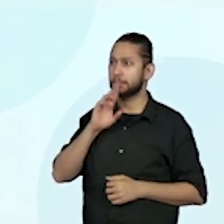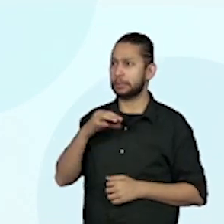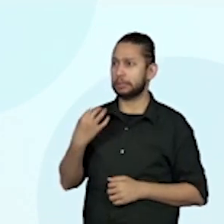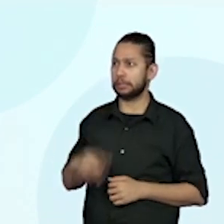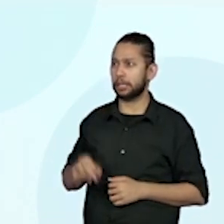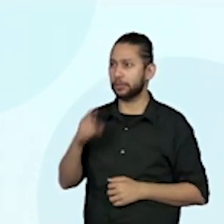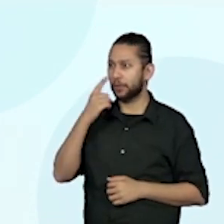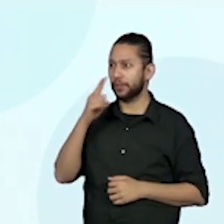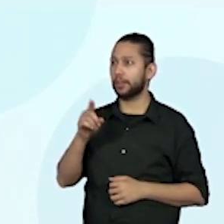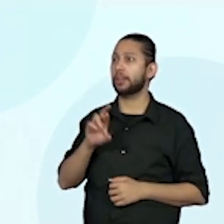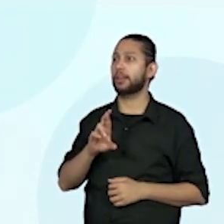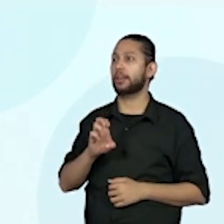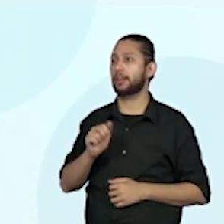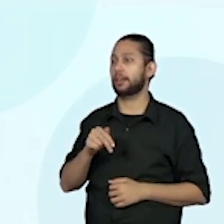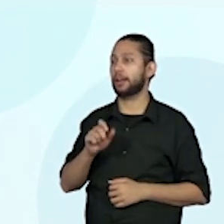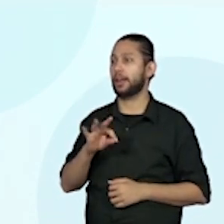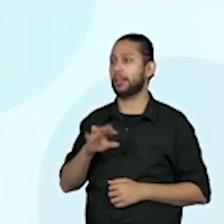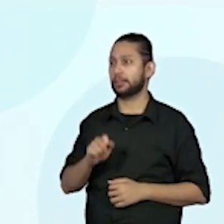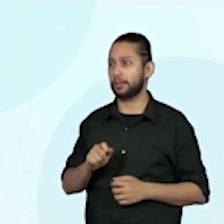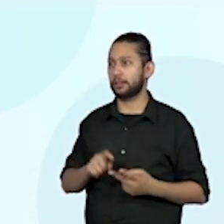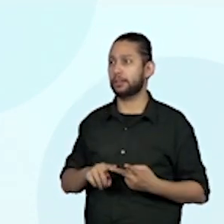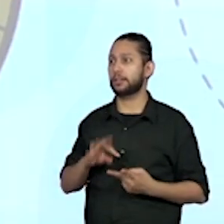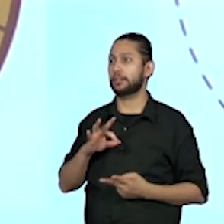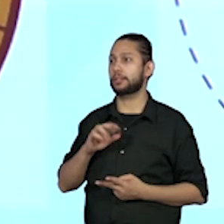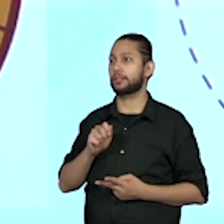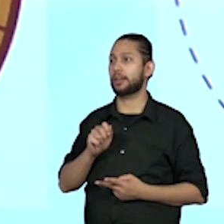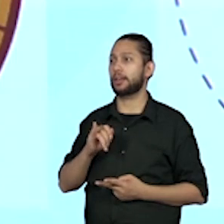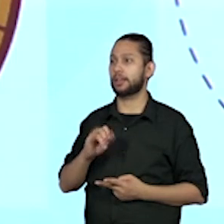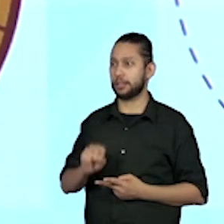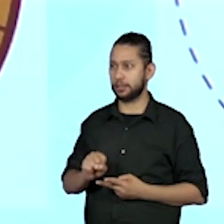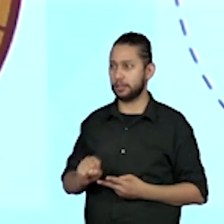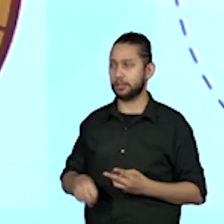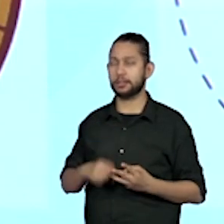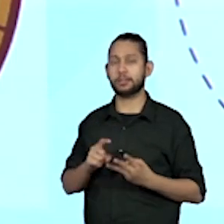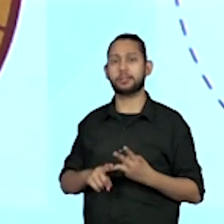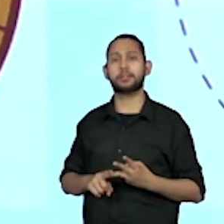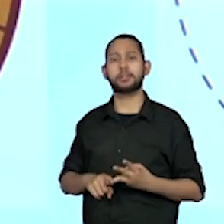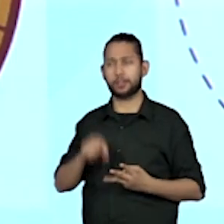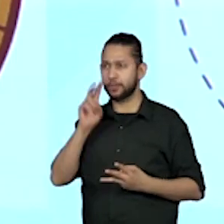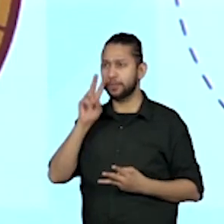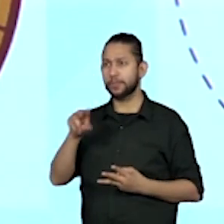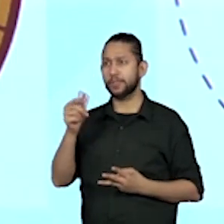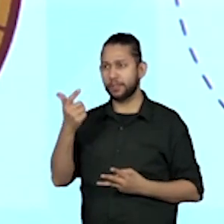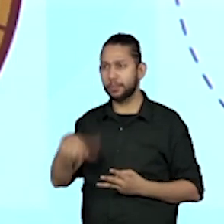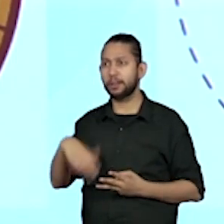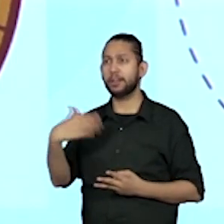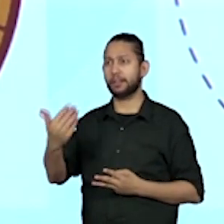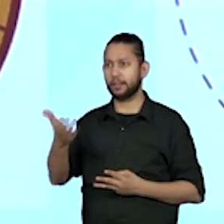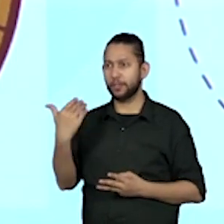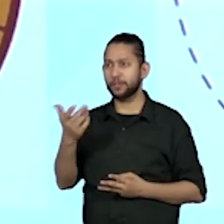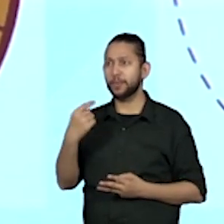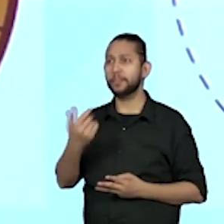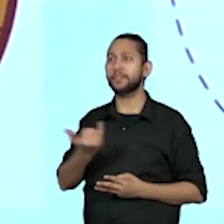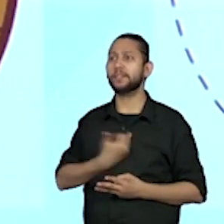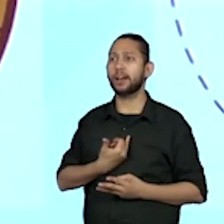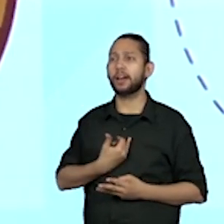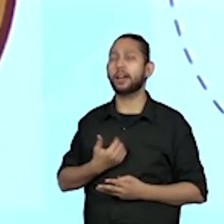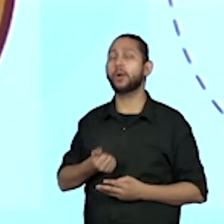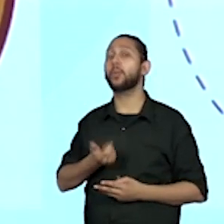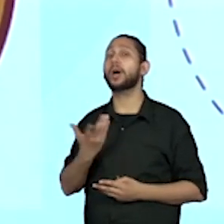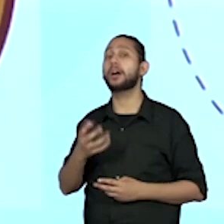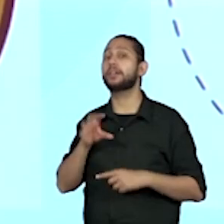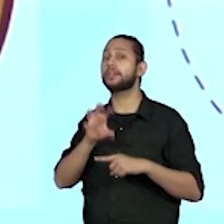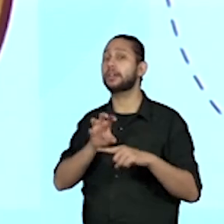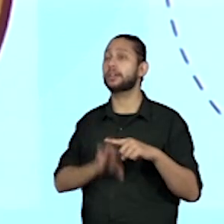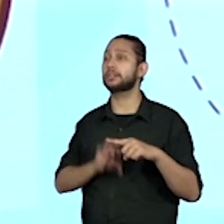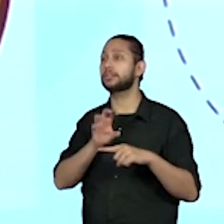correta. Thaísa. E aí, pessoal? Eu quero a fração do que me resta ainda de pizza.